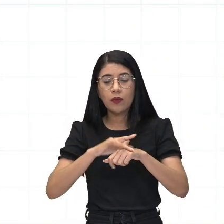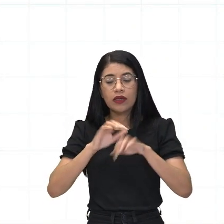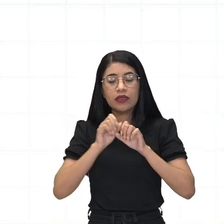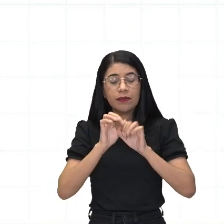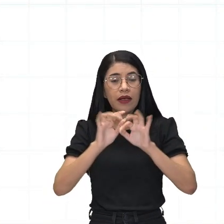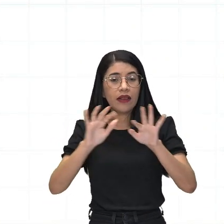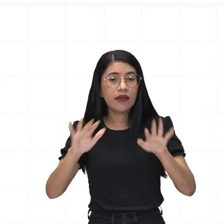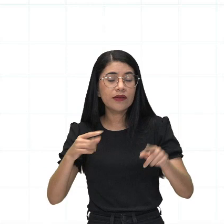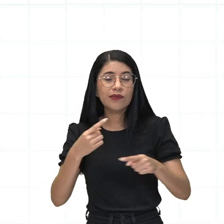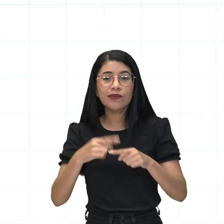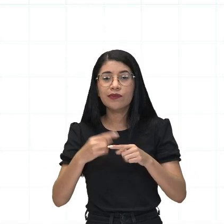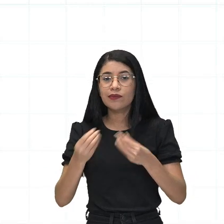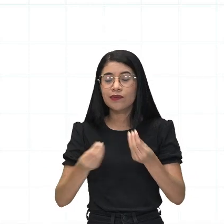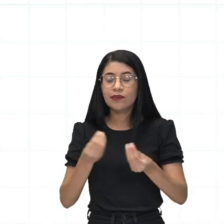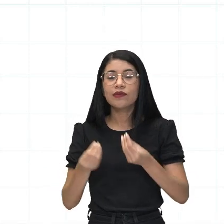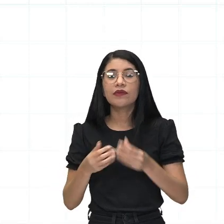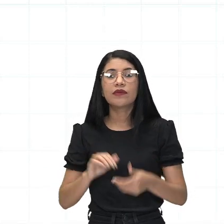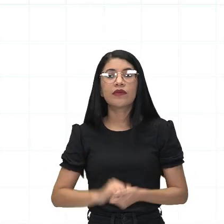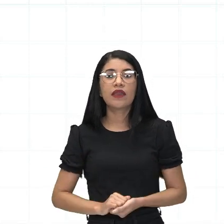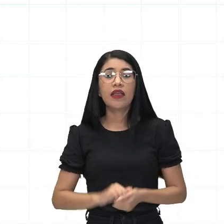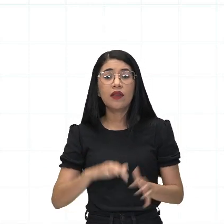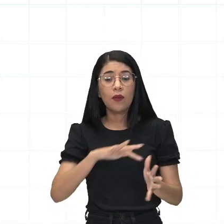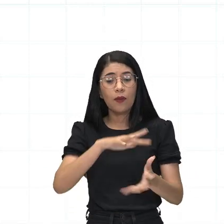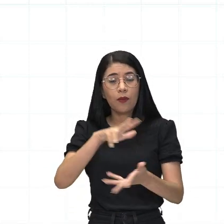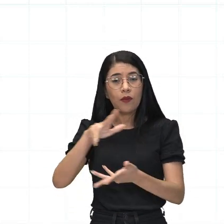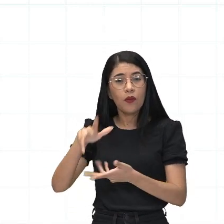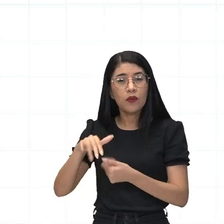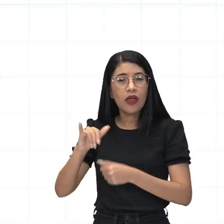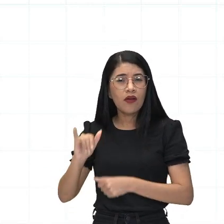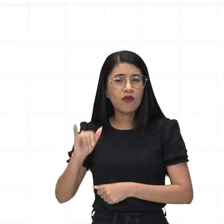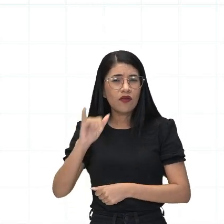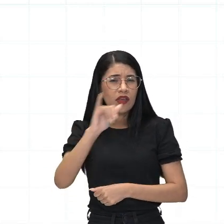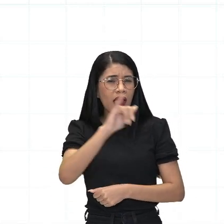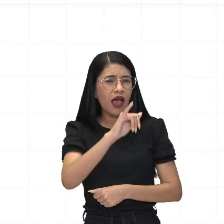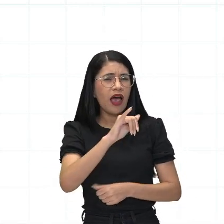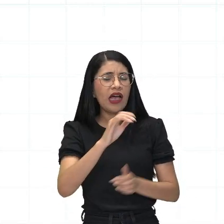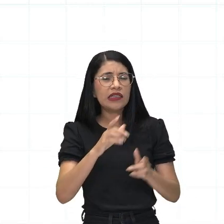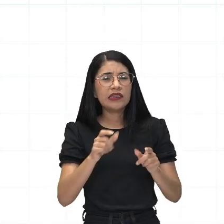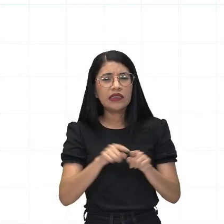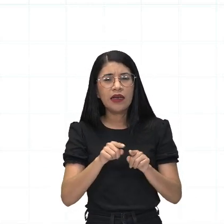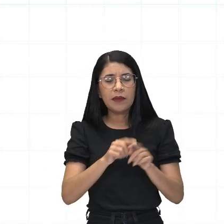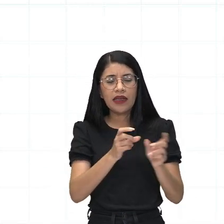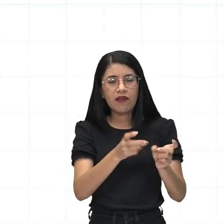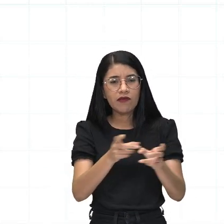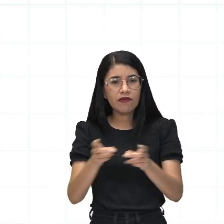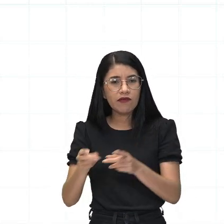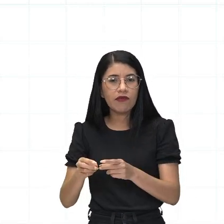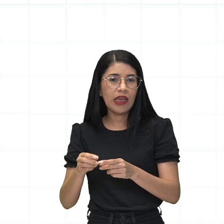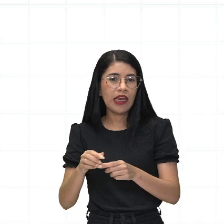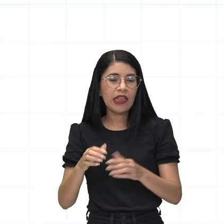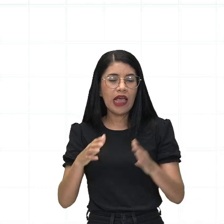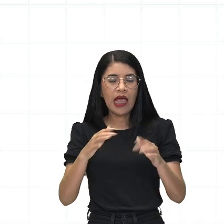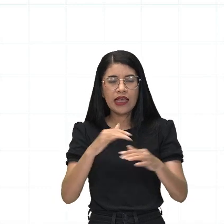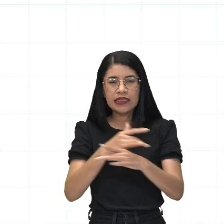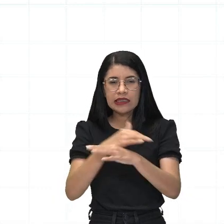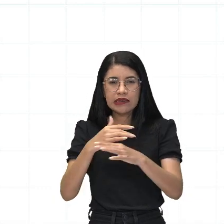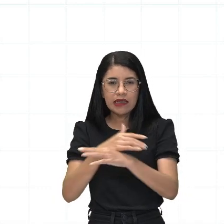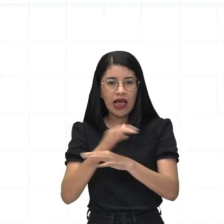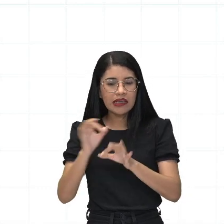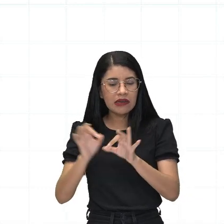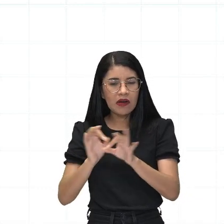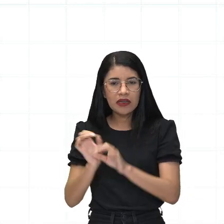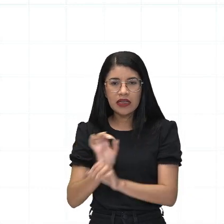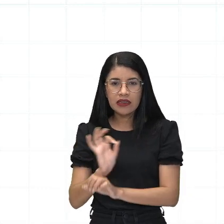nós temos aí que a globalização das viagens e do comércio, a urbanização não planejada, os